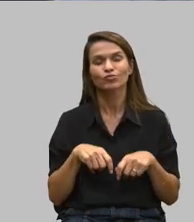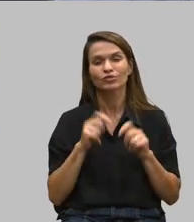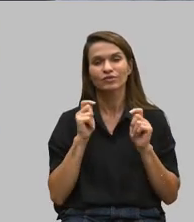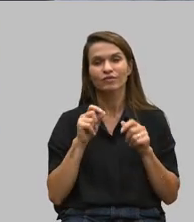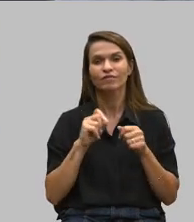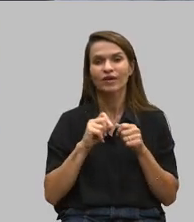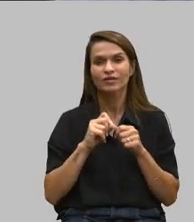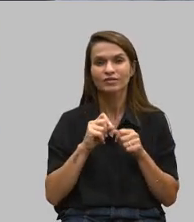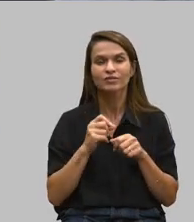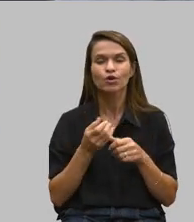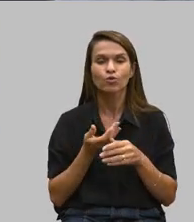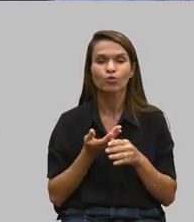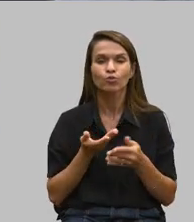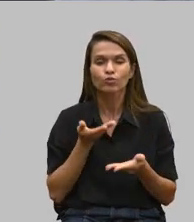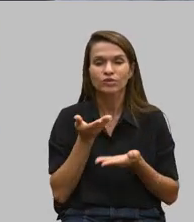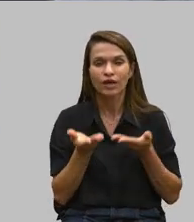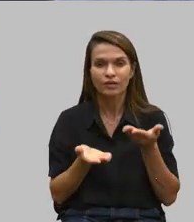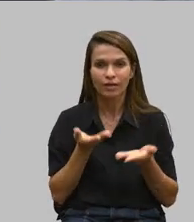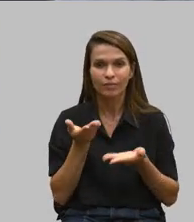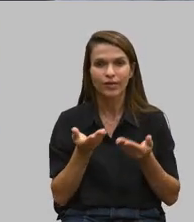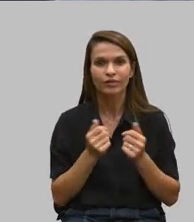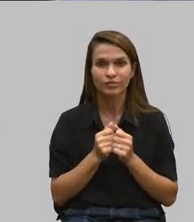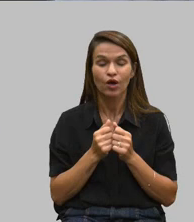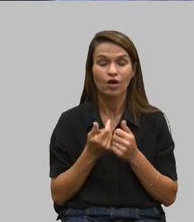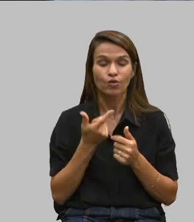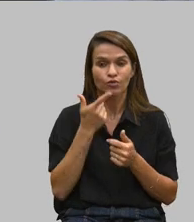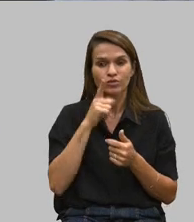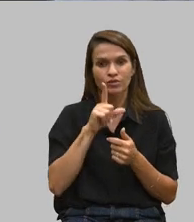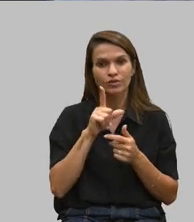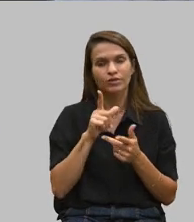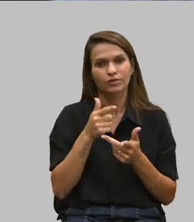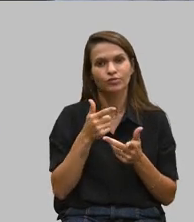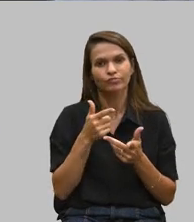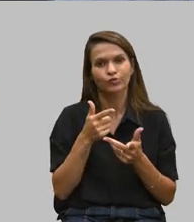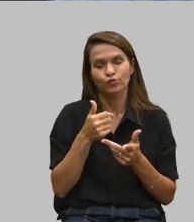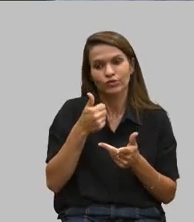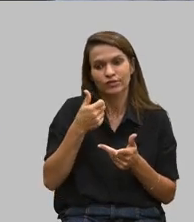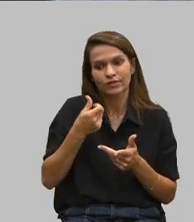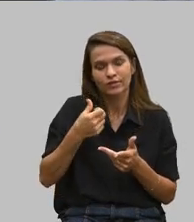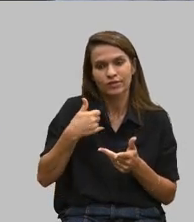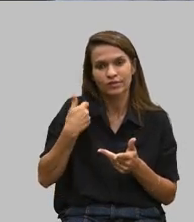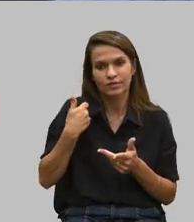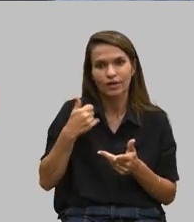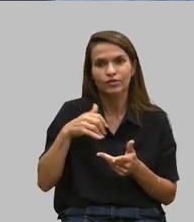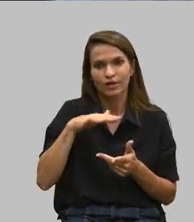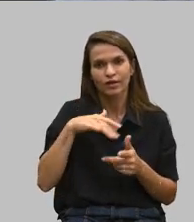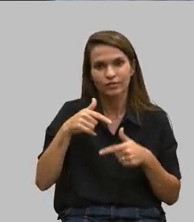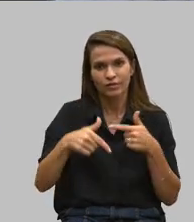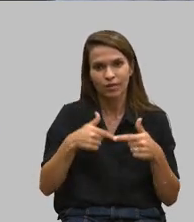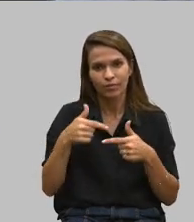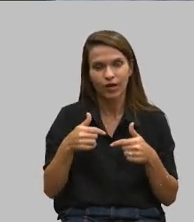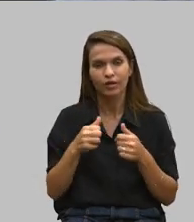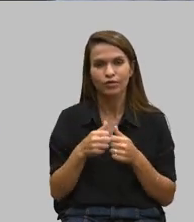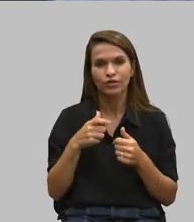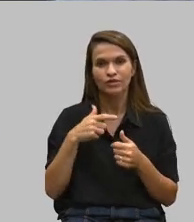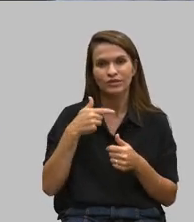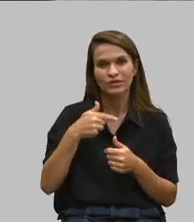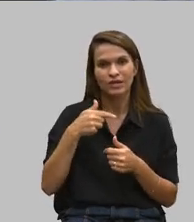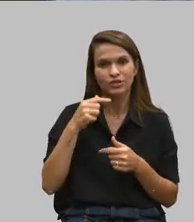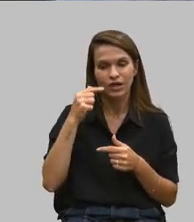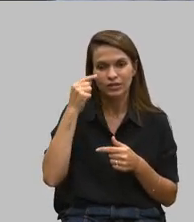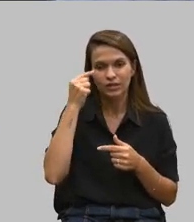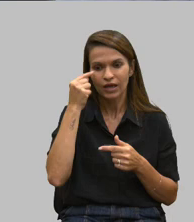eu me ingressei no mercado de trabalho aos 16 anos então hoje eu tenho aí mais ou menos 7 graus de astigmatismo em cada